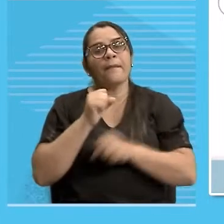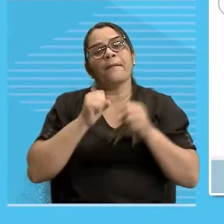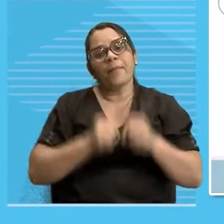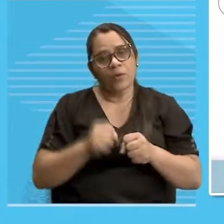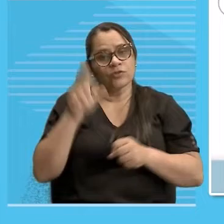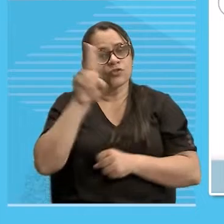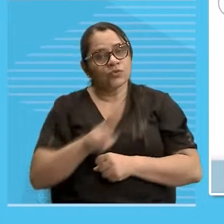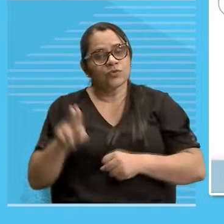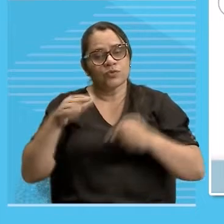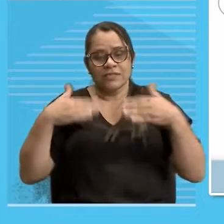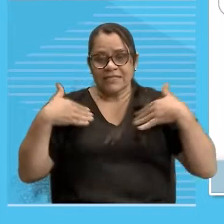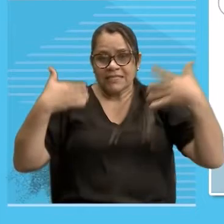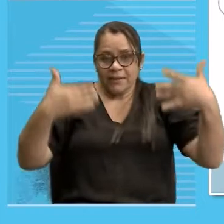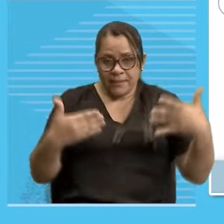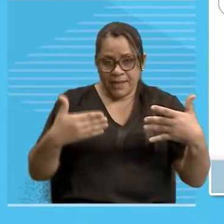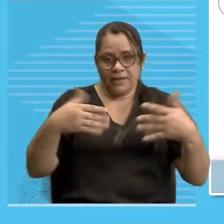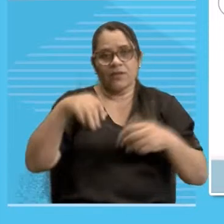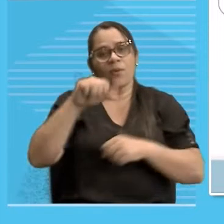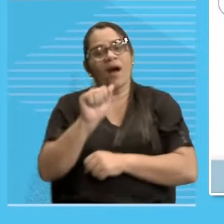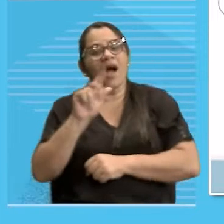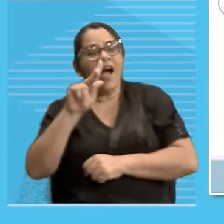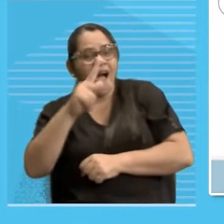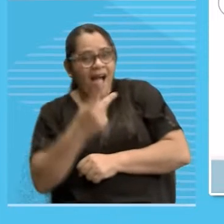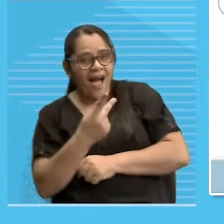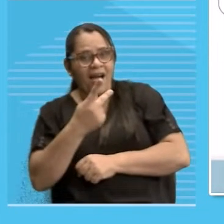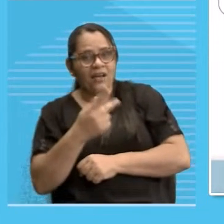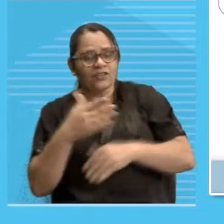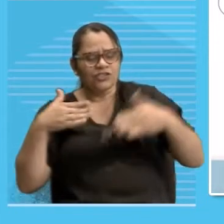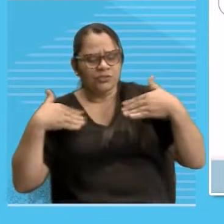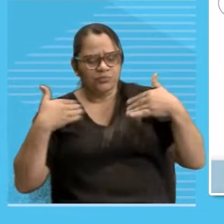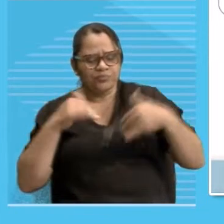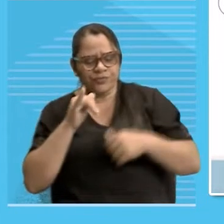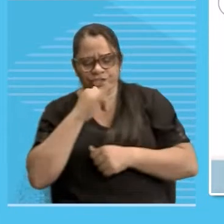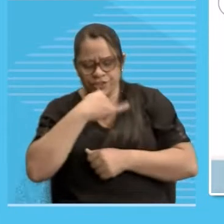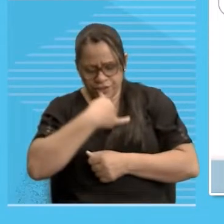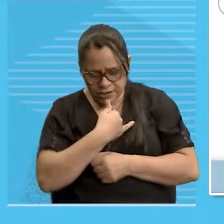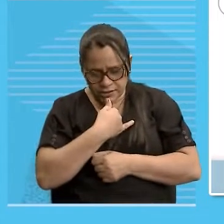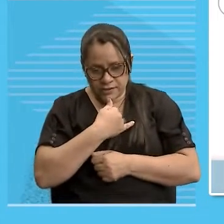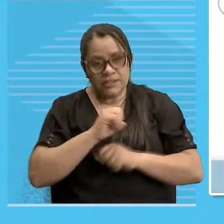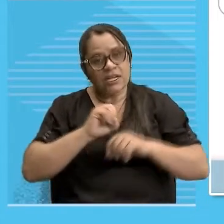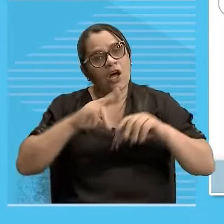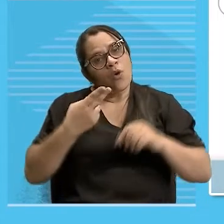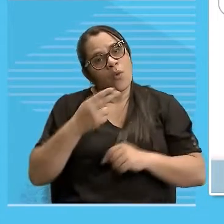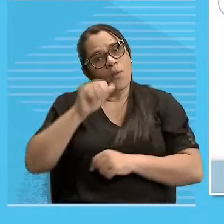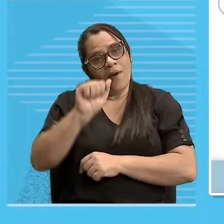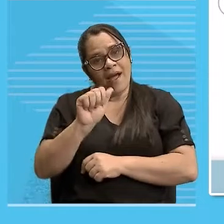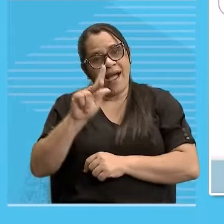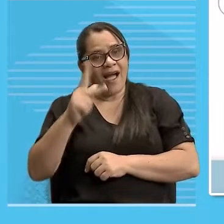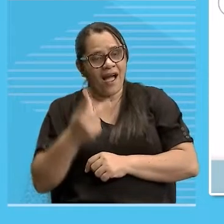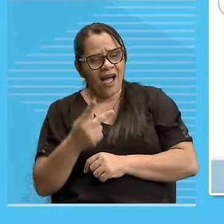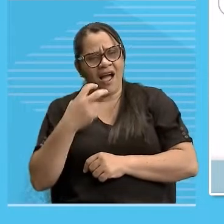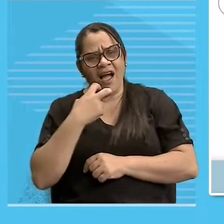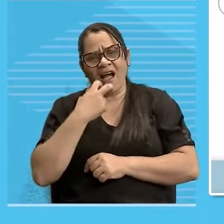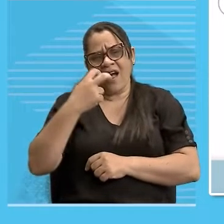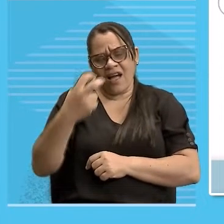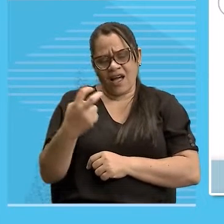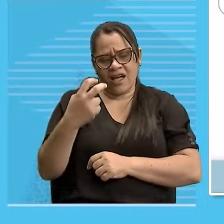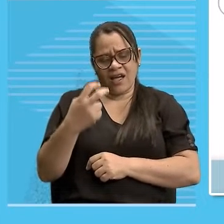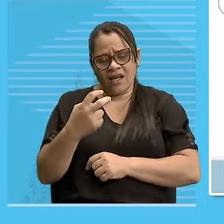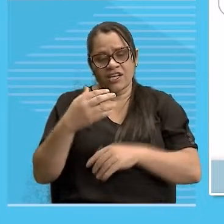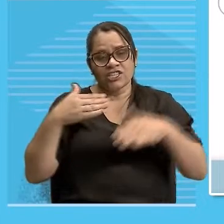ah, pode ser de decepção, ah, pode ser de alegria, entusiasmo, ah,